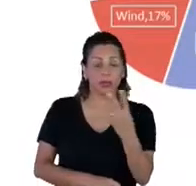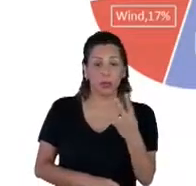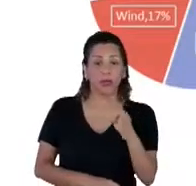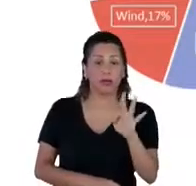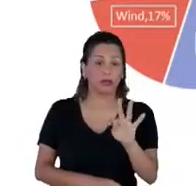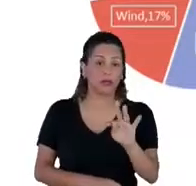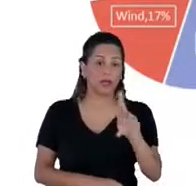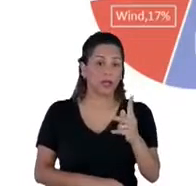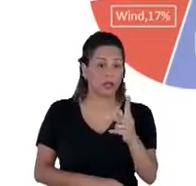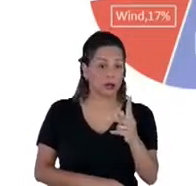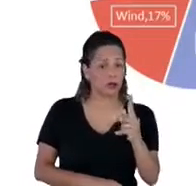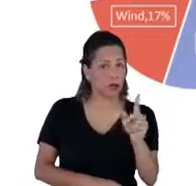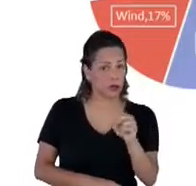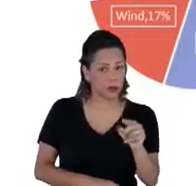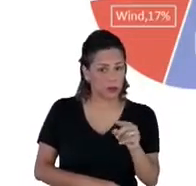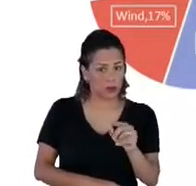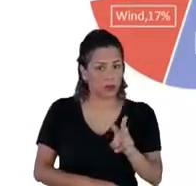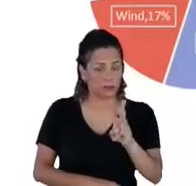Em